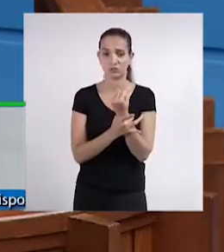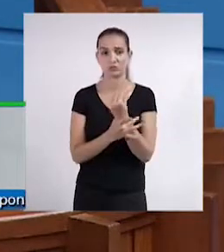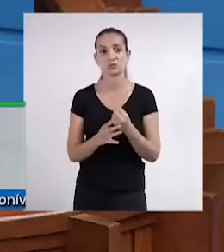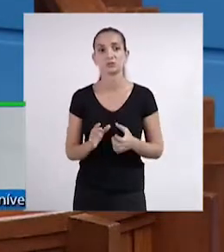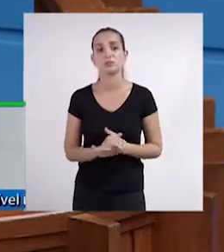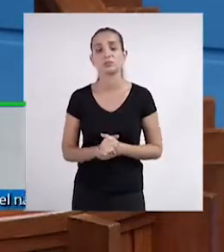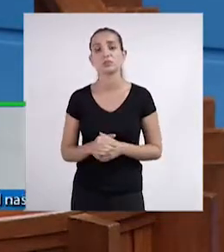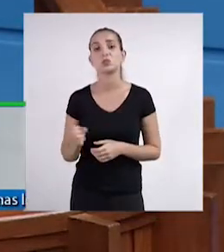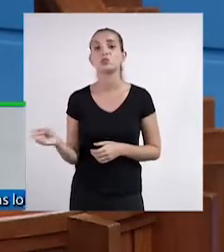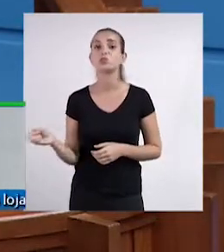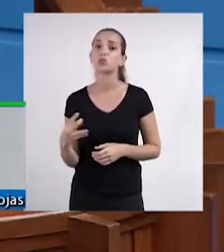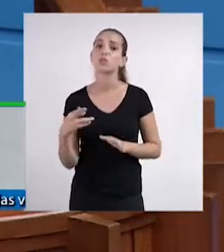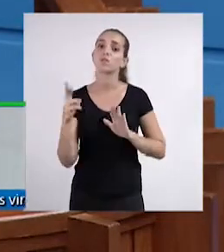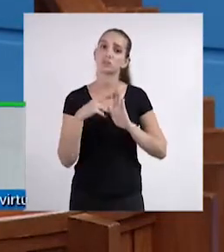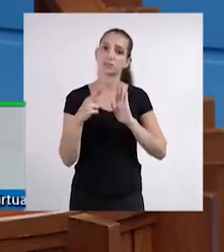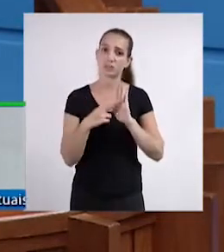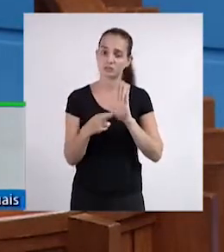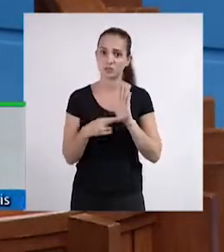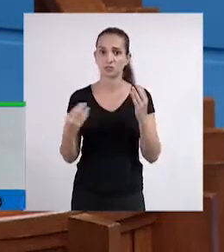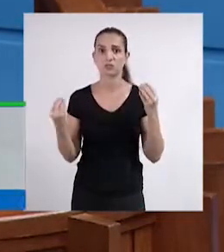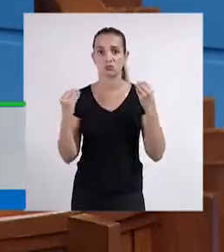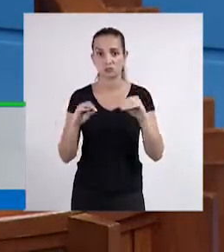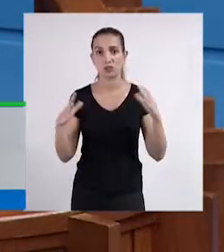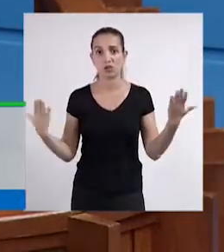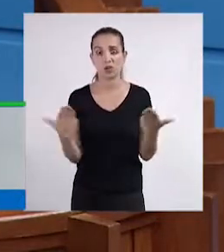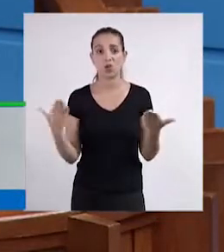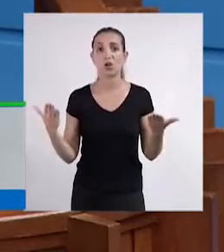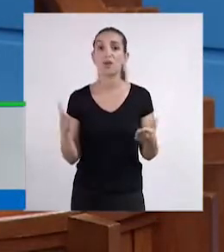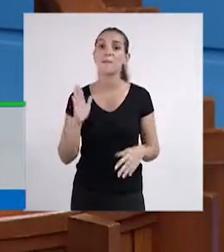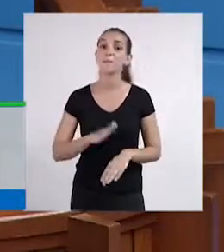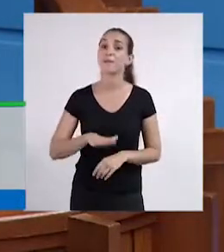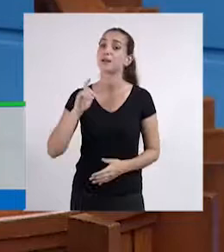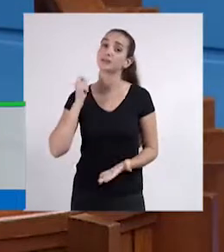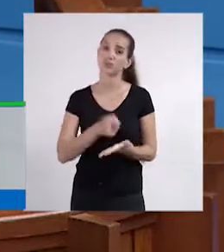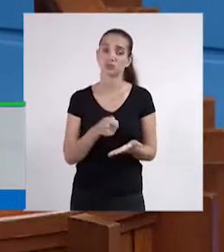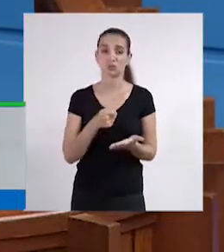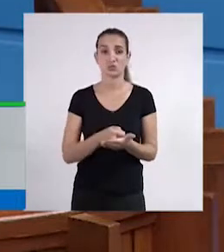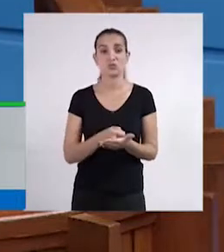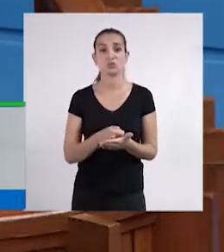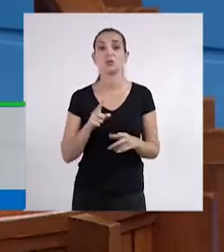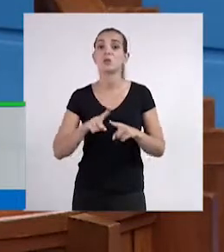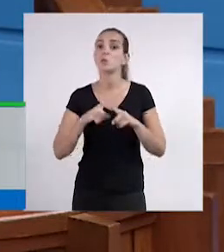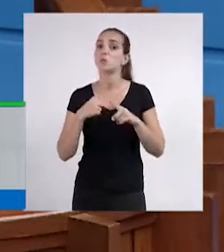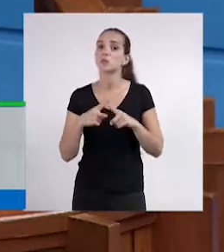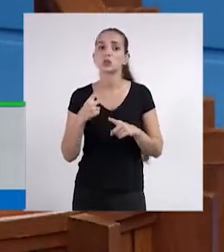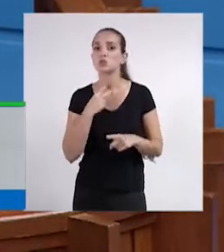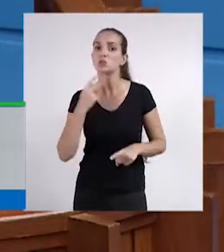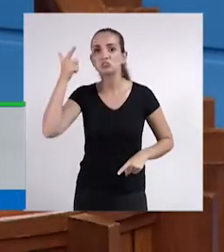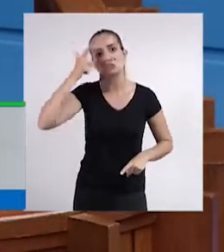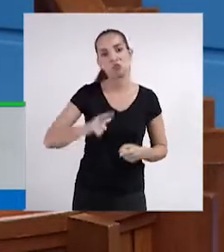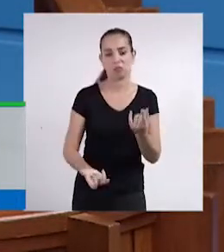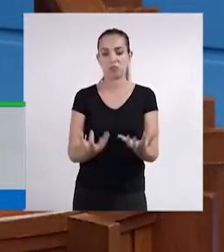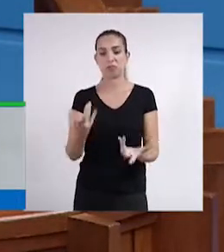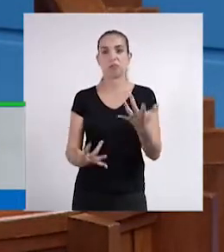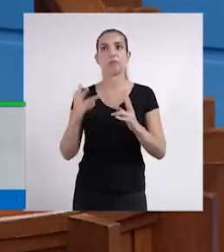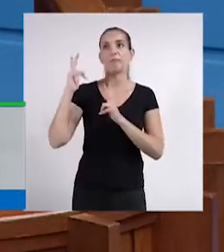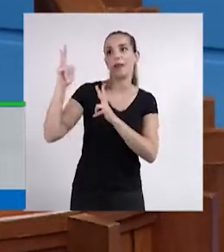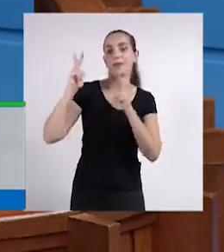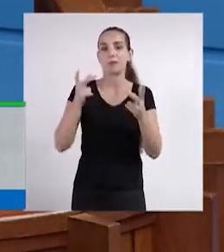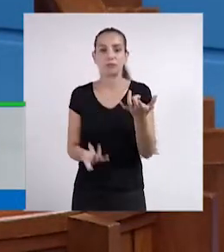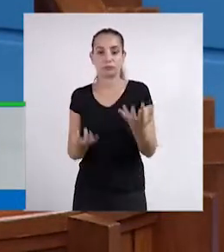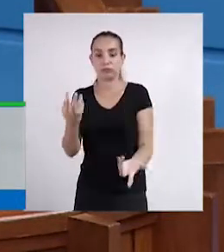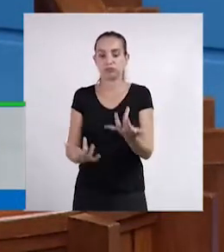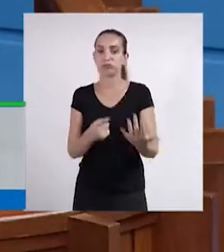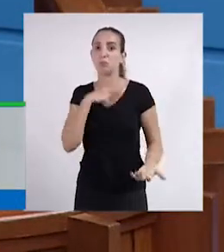e novas regras foram colocadas, agora muito mais rigorosas, para que o fato não se repetisse. Mas precisou que, infelizmente,